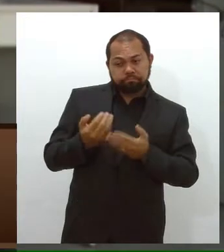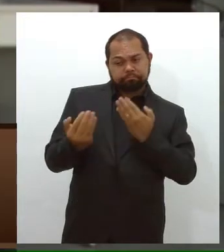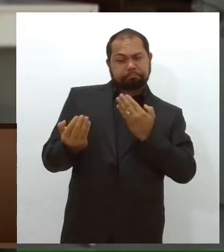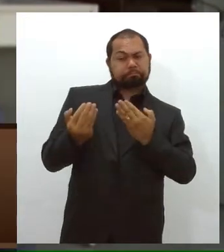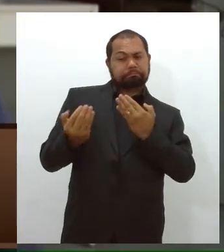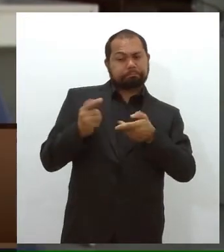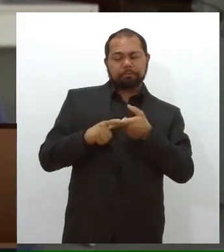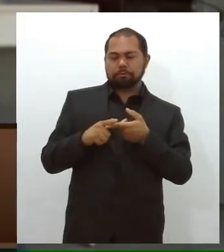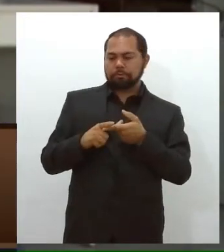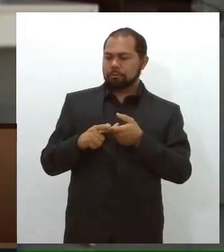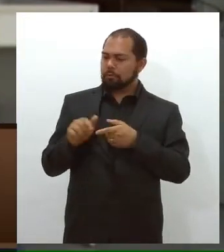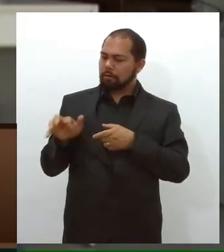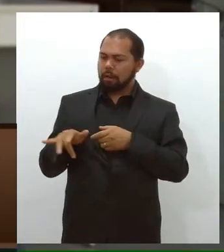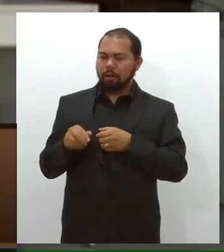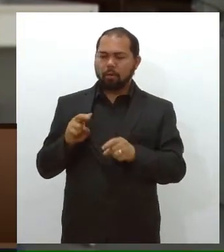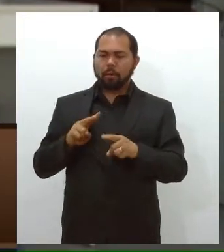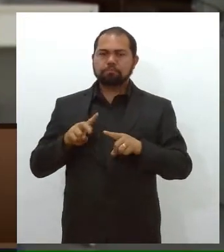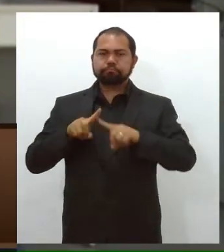corretamente.